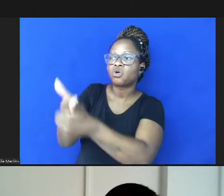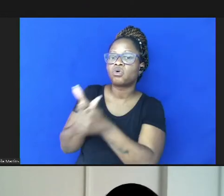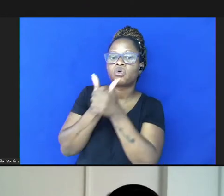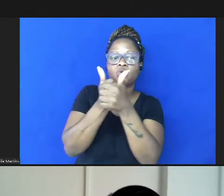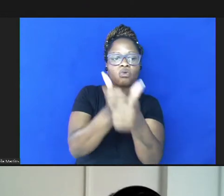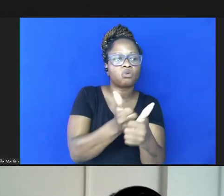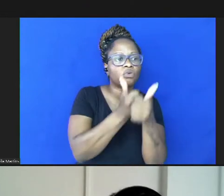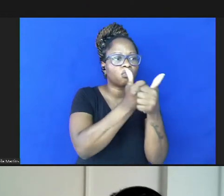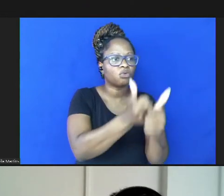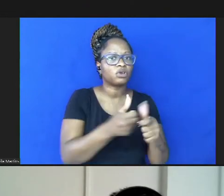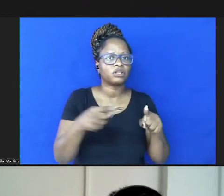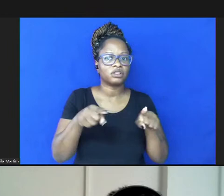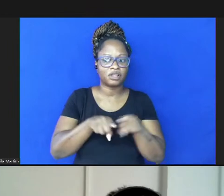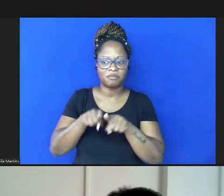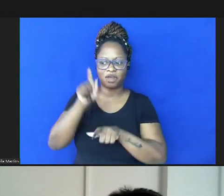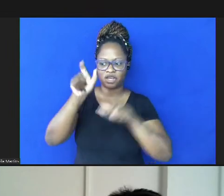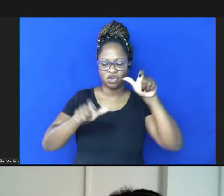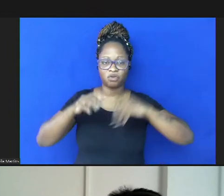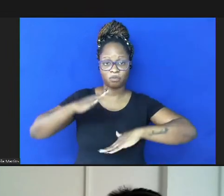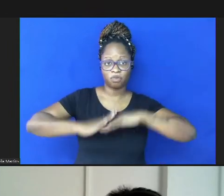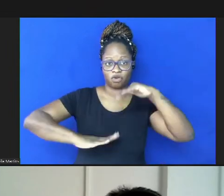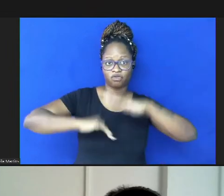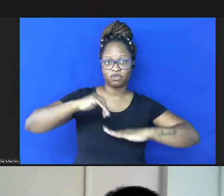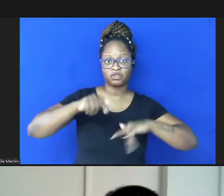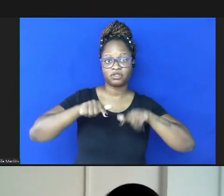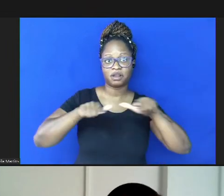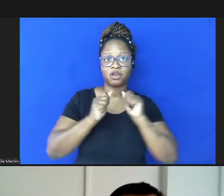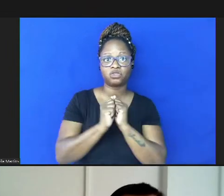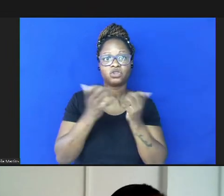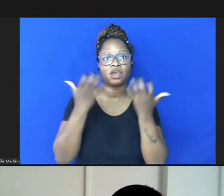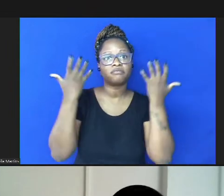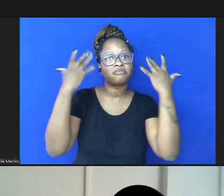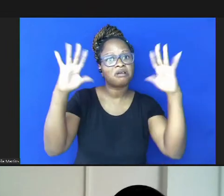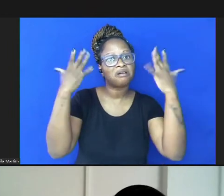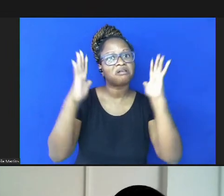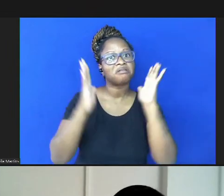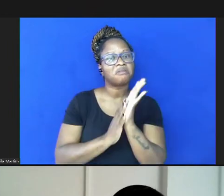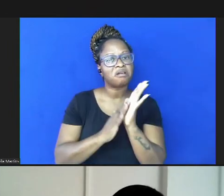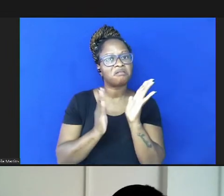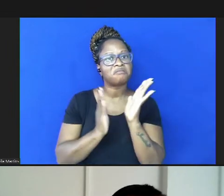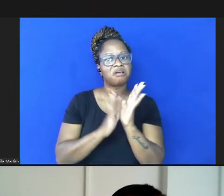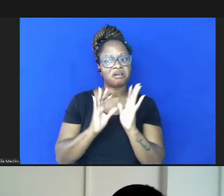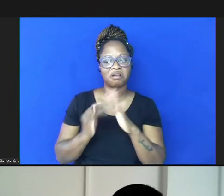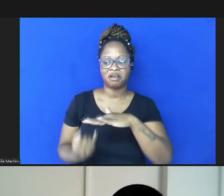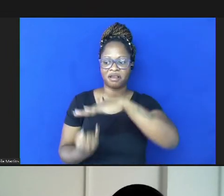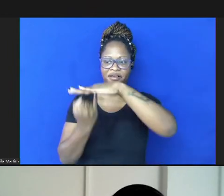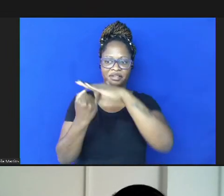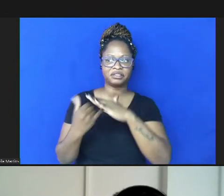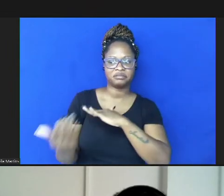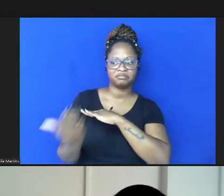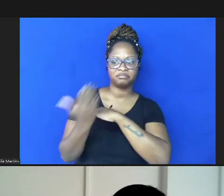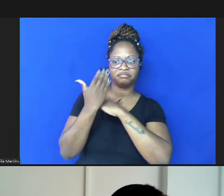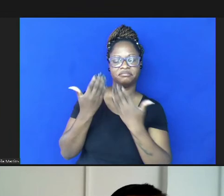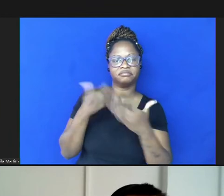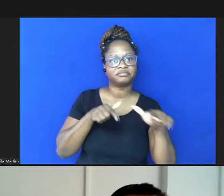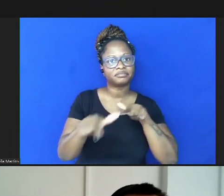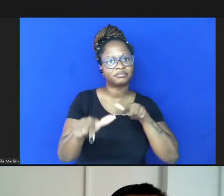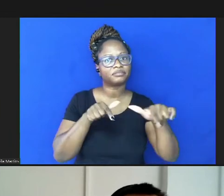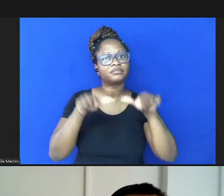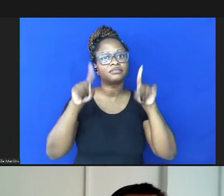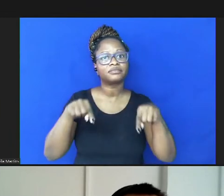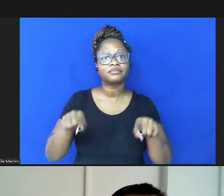que trabalham com a gente. Então, assim, também queria parabenizar as agências por esse trabalho que envolve também